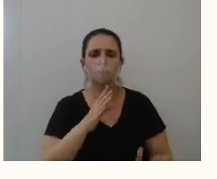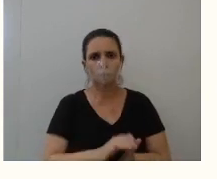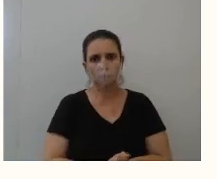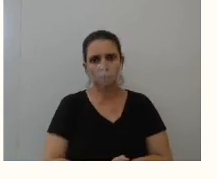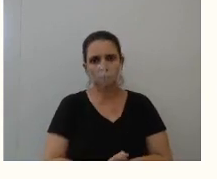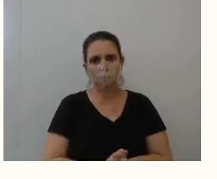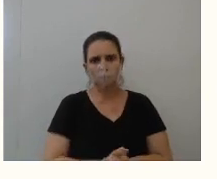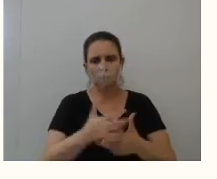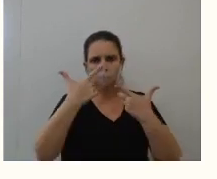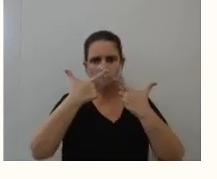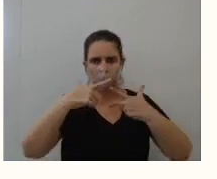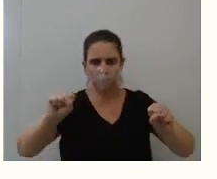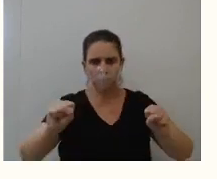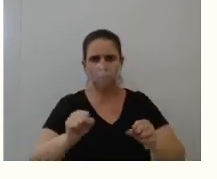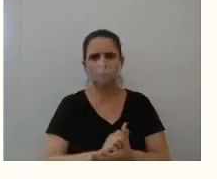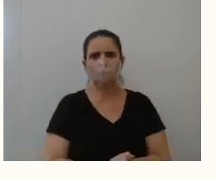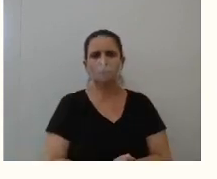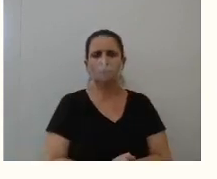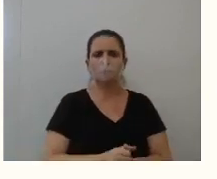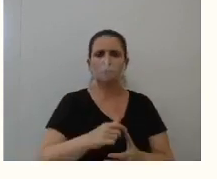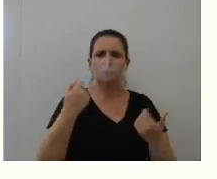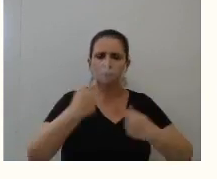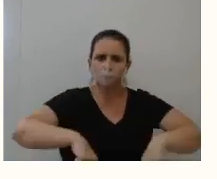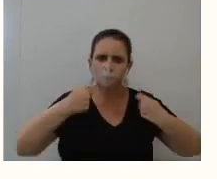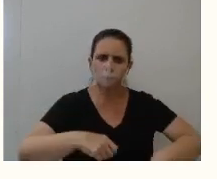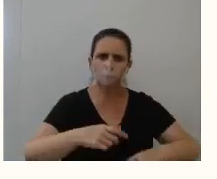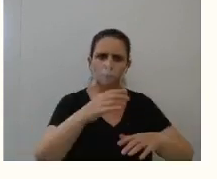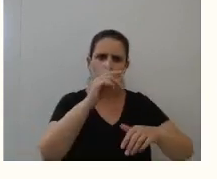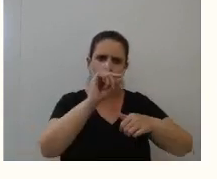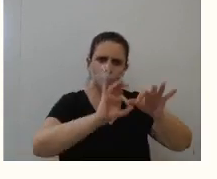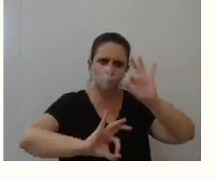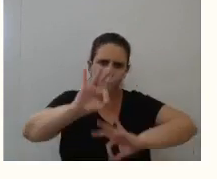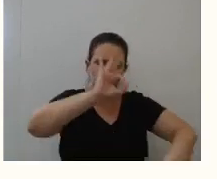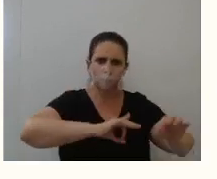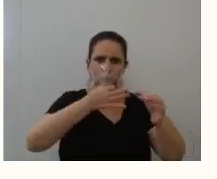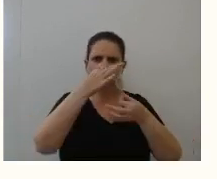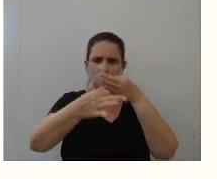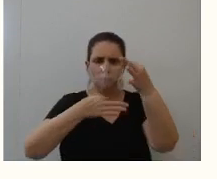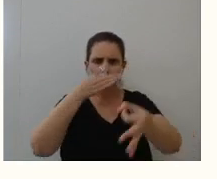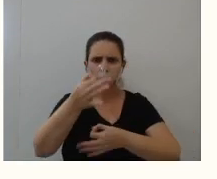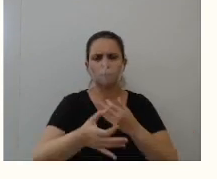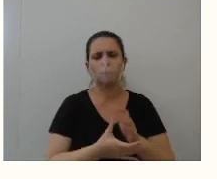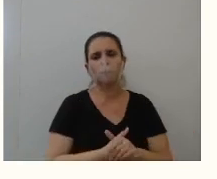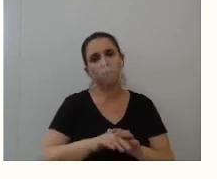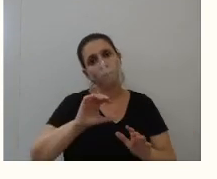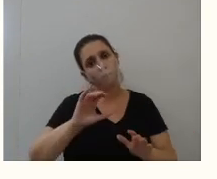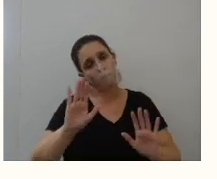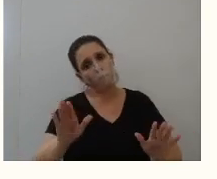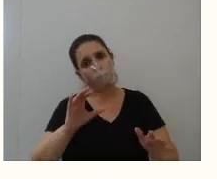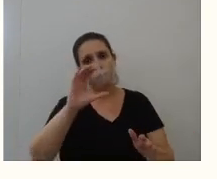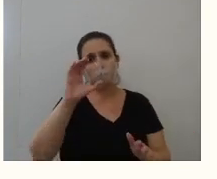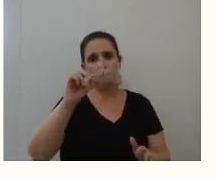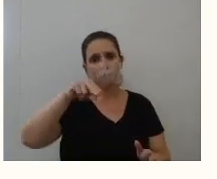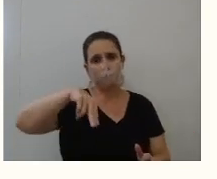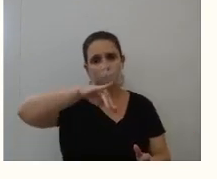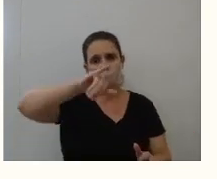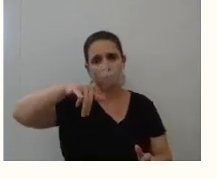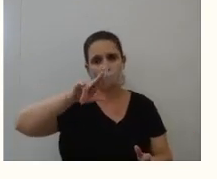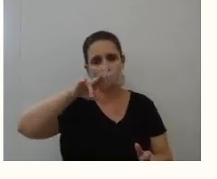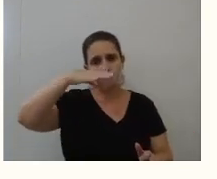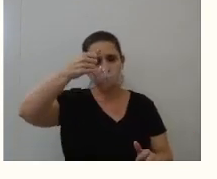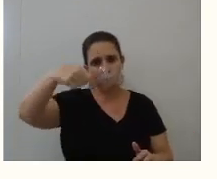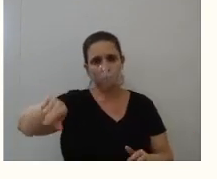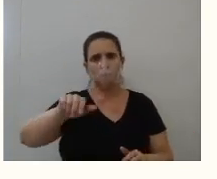mecanismos linguísticos necessários para a construção da argumentação, ou seja, conjunções,